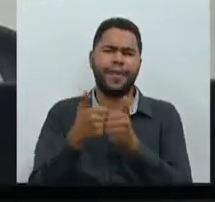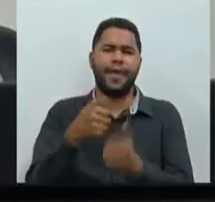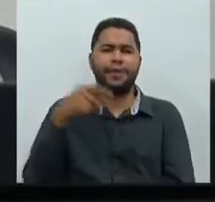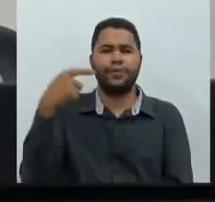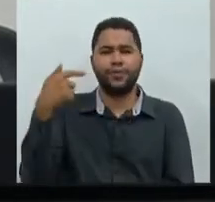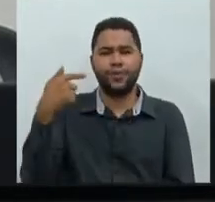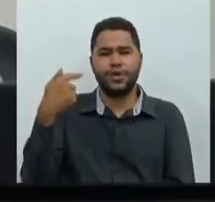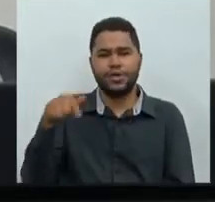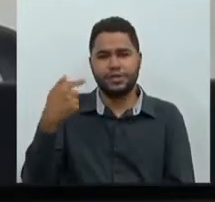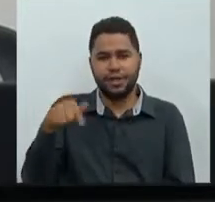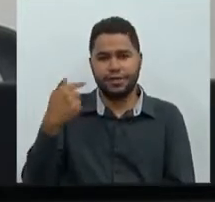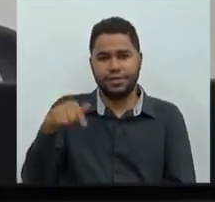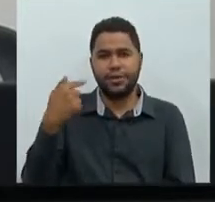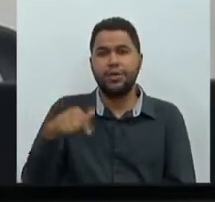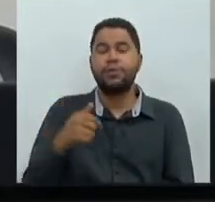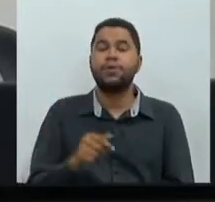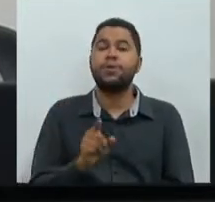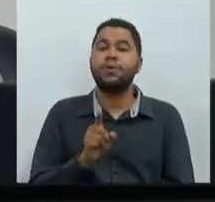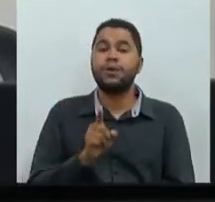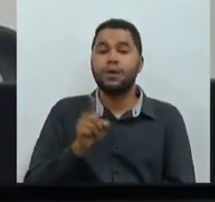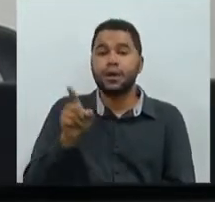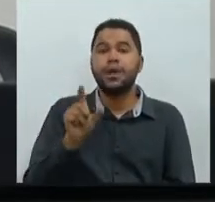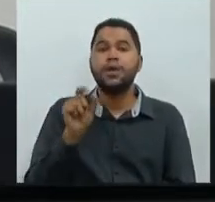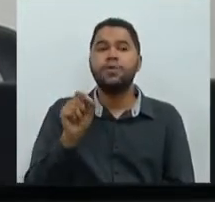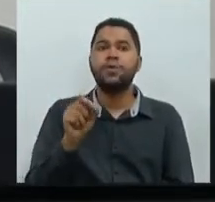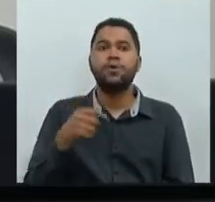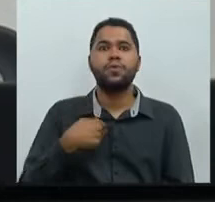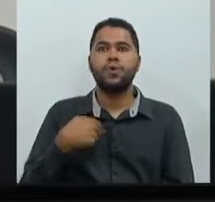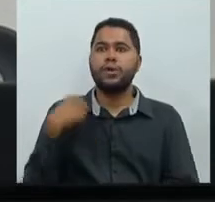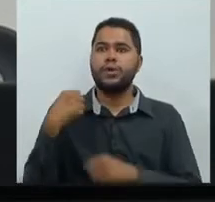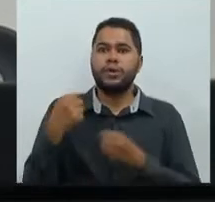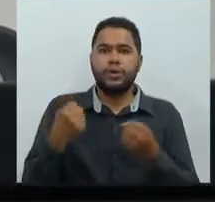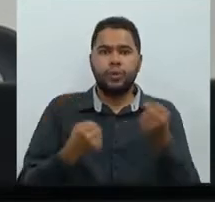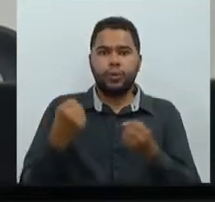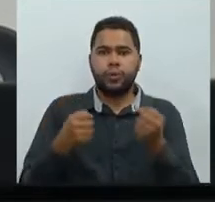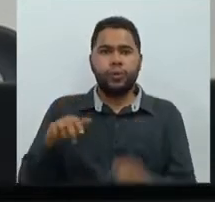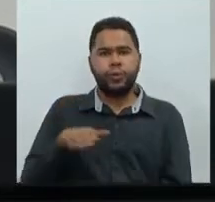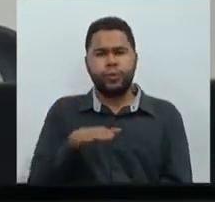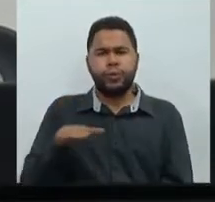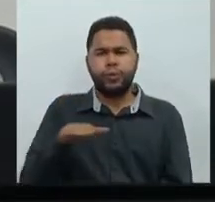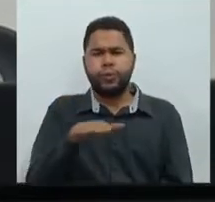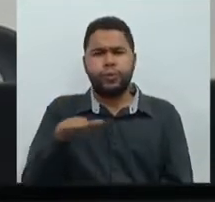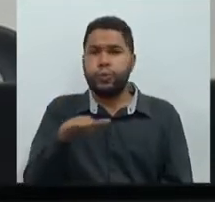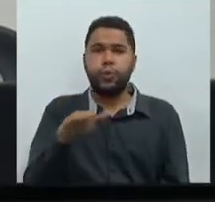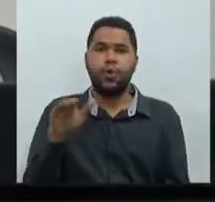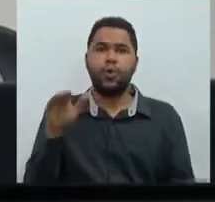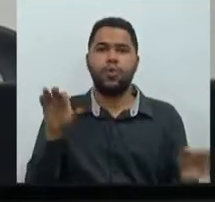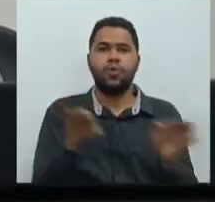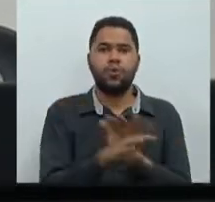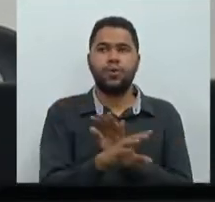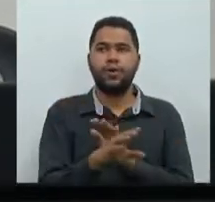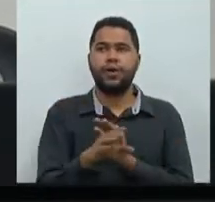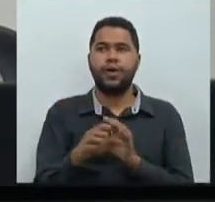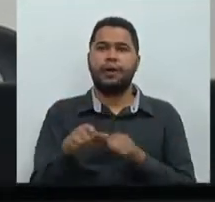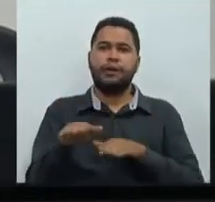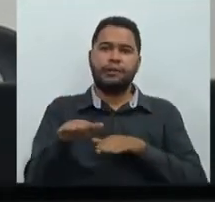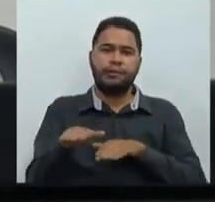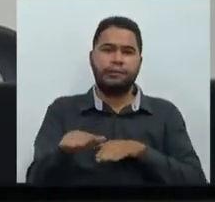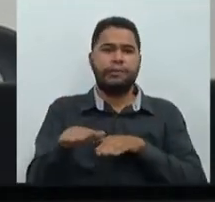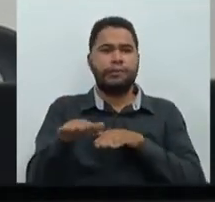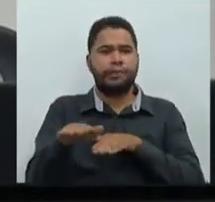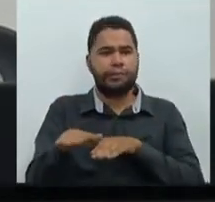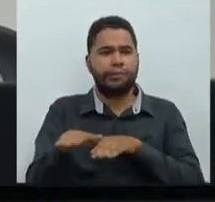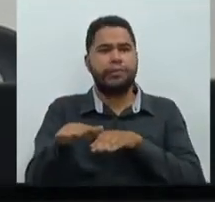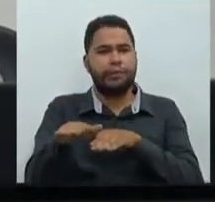Circuito das Grutas. E lá estava, saí correndo junto com o secretário, nem fiquei até o final do evento, mas pegamos um engarrafamento